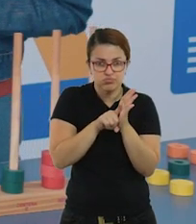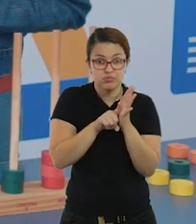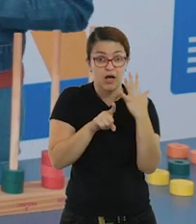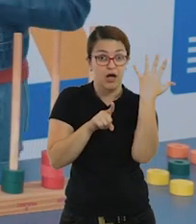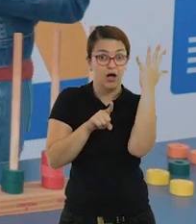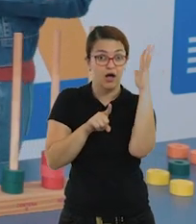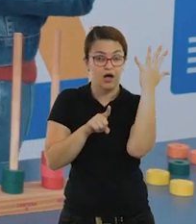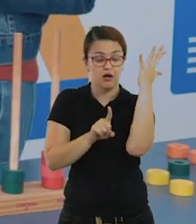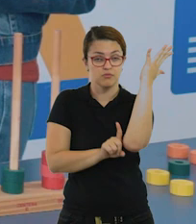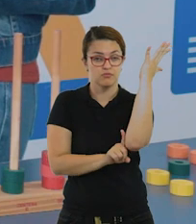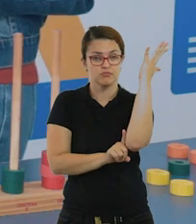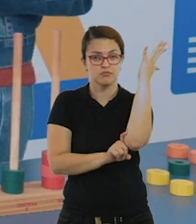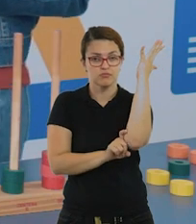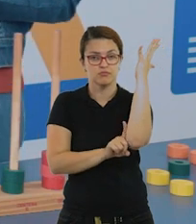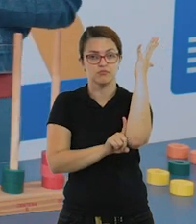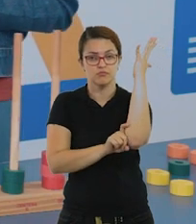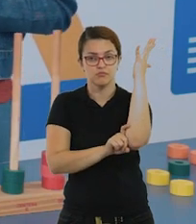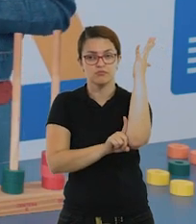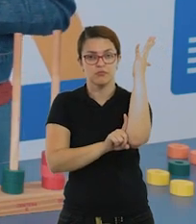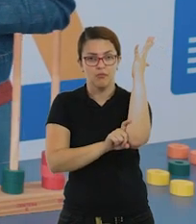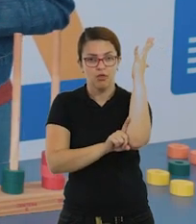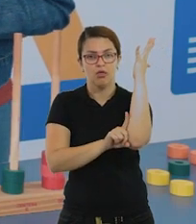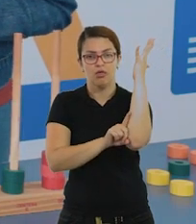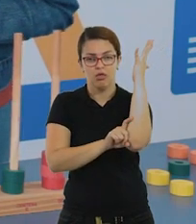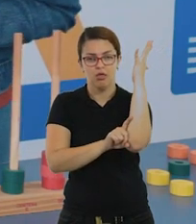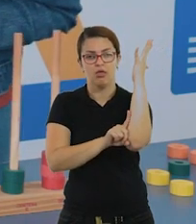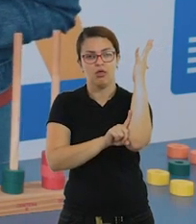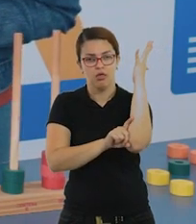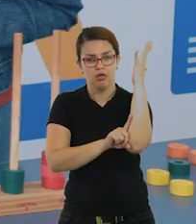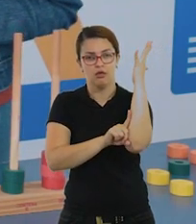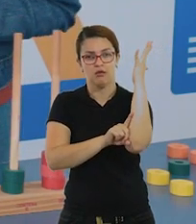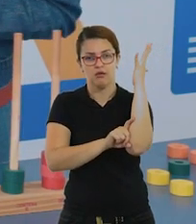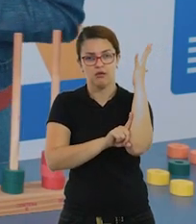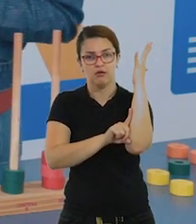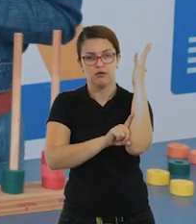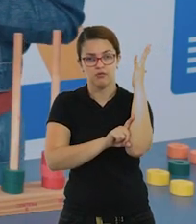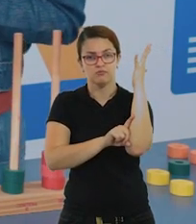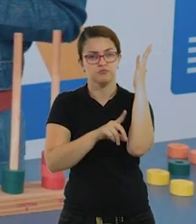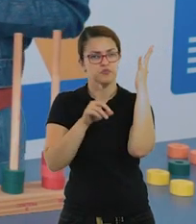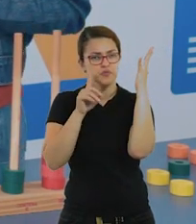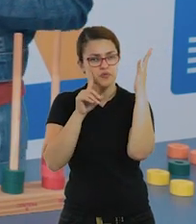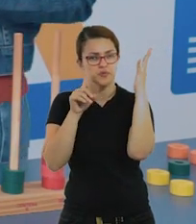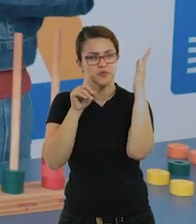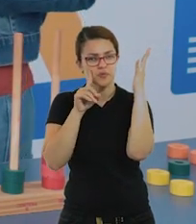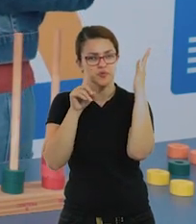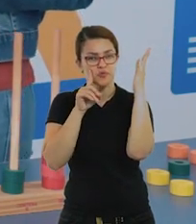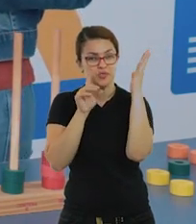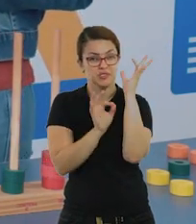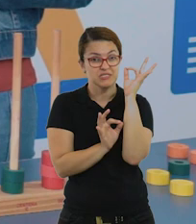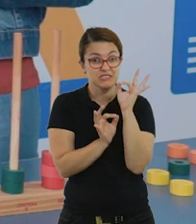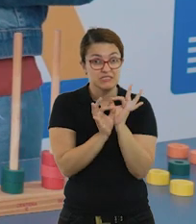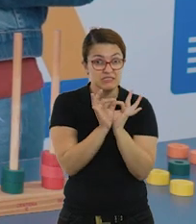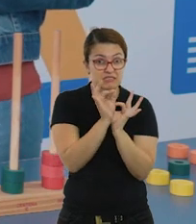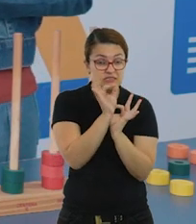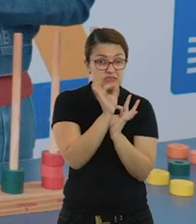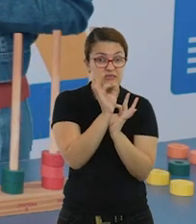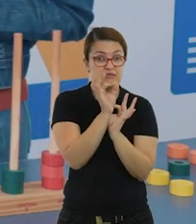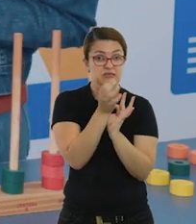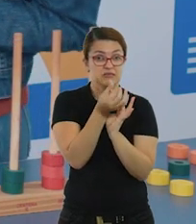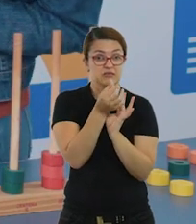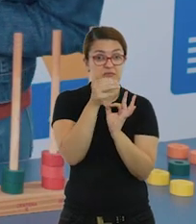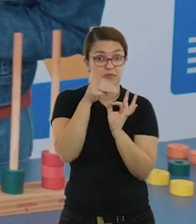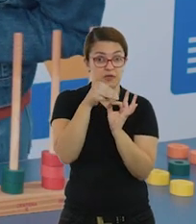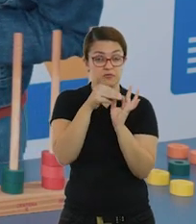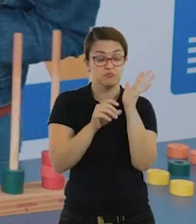no chão, na grande palmeira, subia, usando sempre o máximo de energia. Todos os dias,